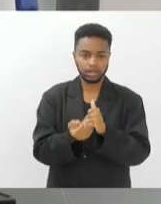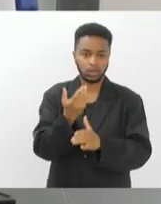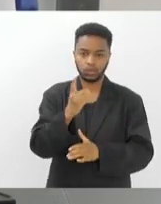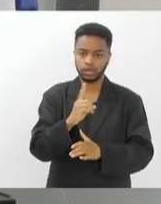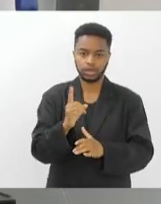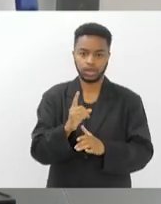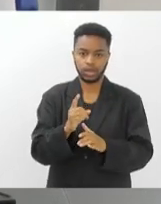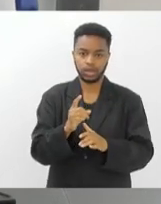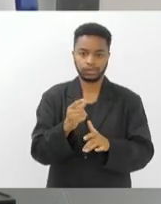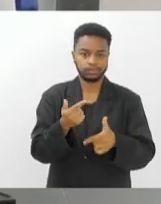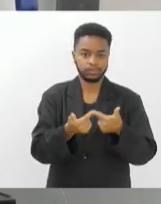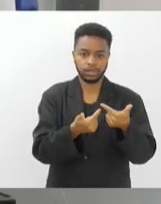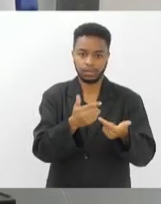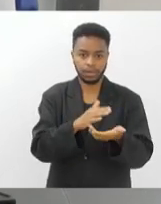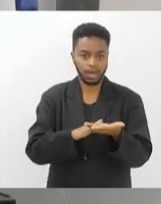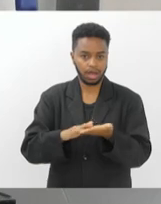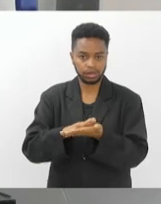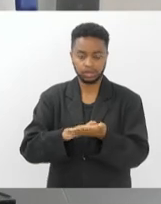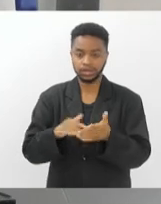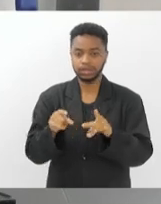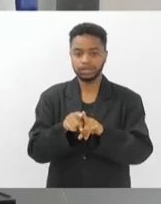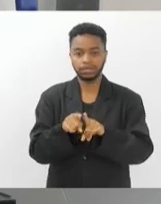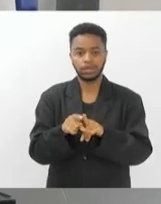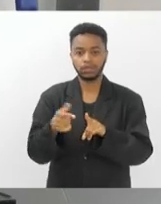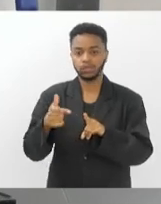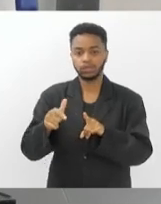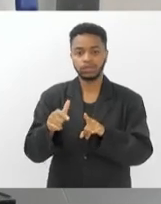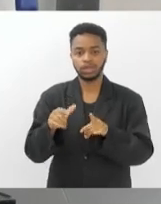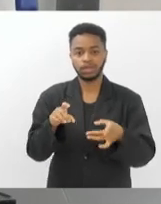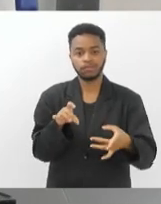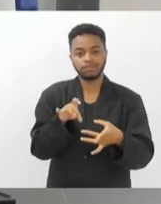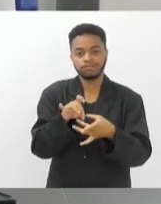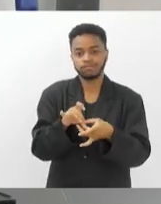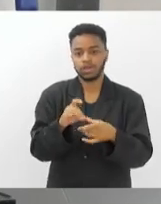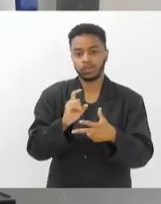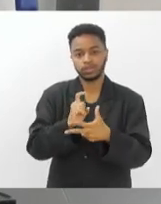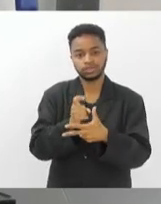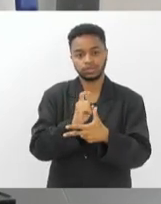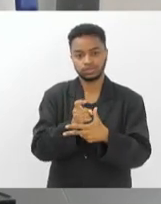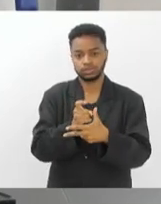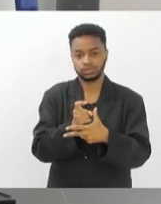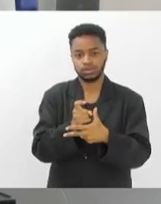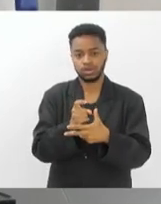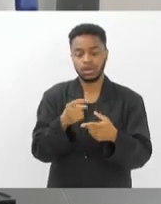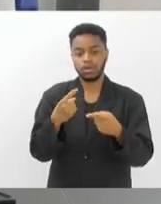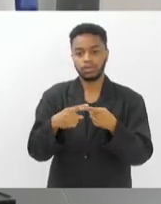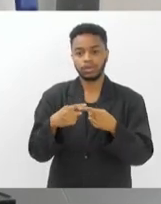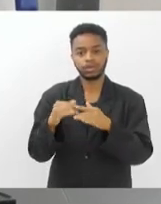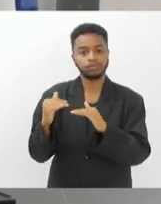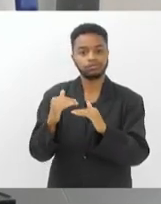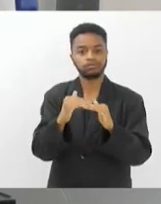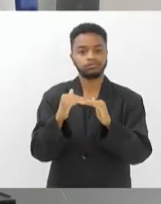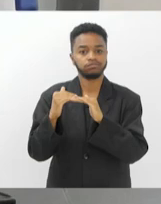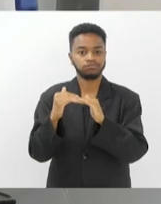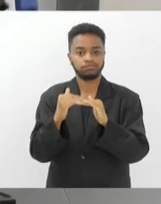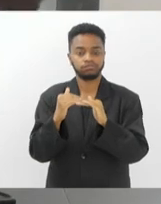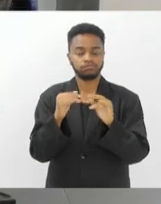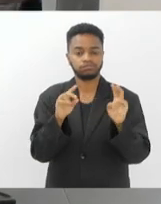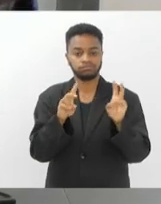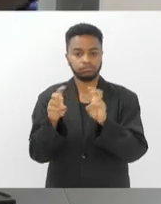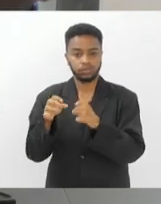nenhum e ele não está sob as asas do Poder Executivo. Até porque ele está em igualdade de condições. O